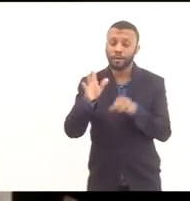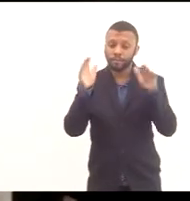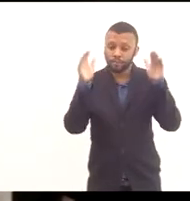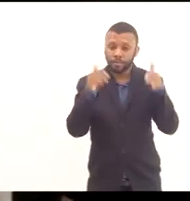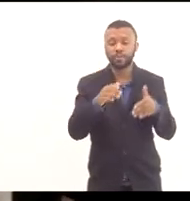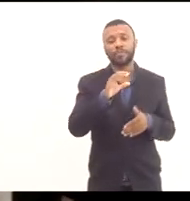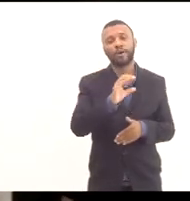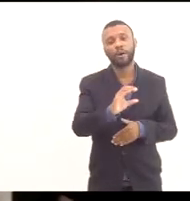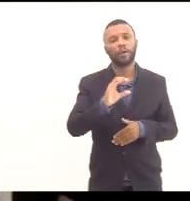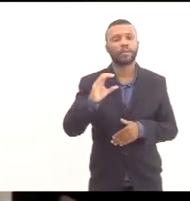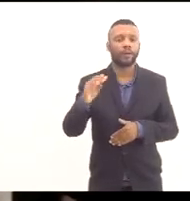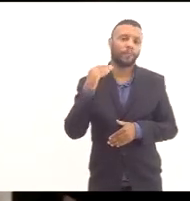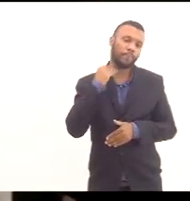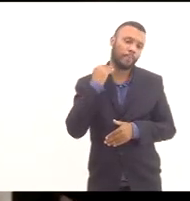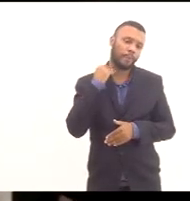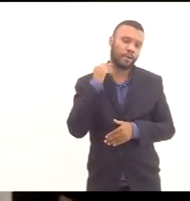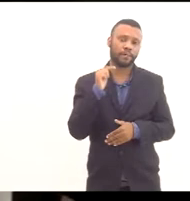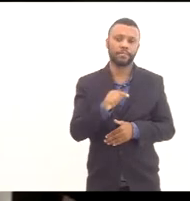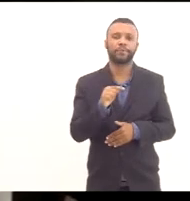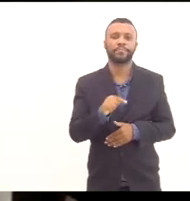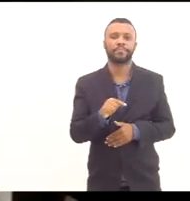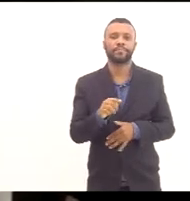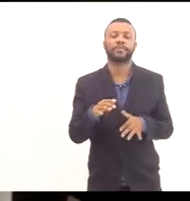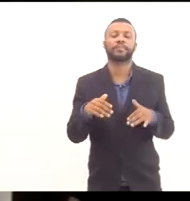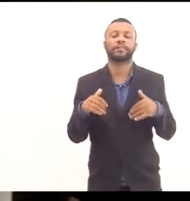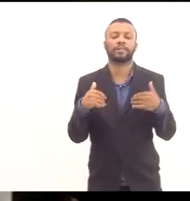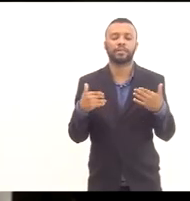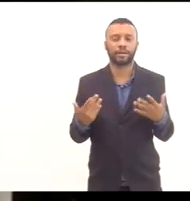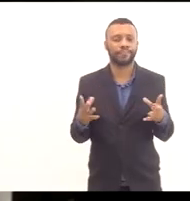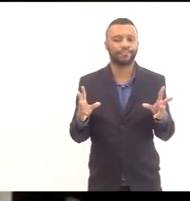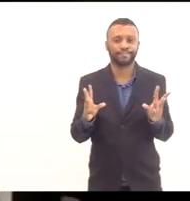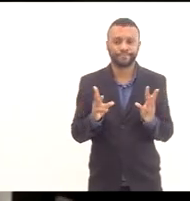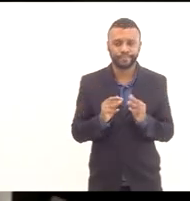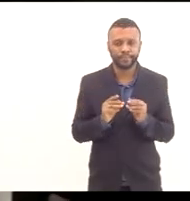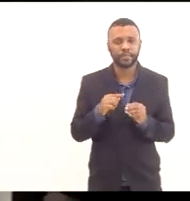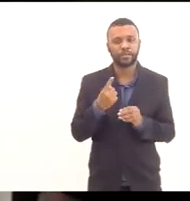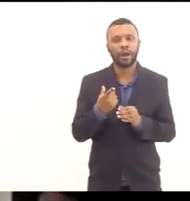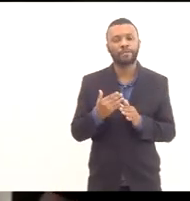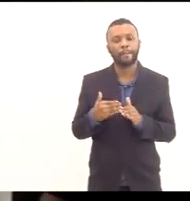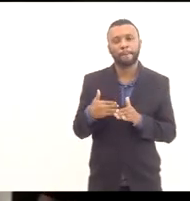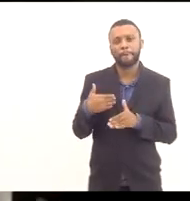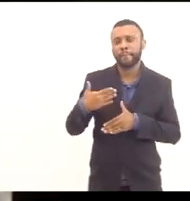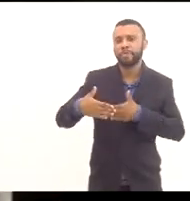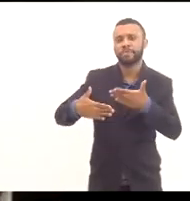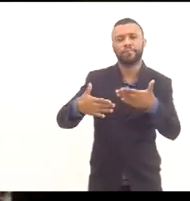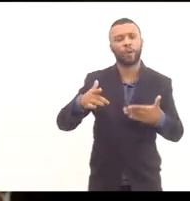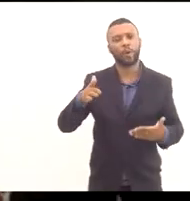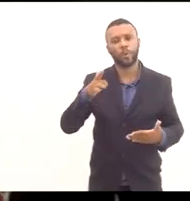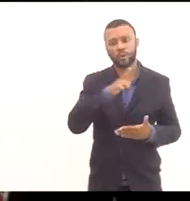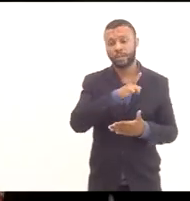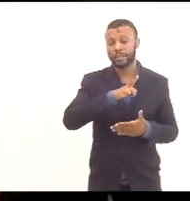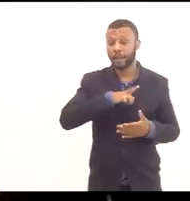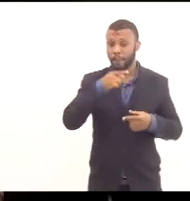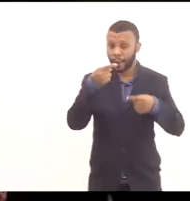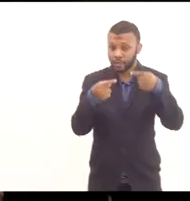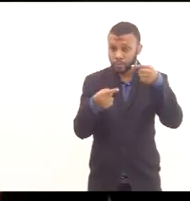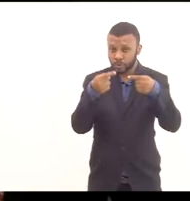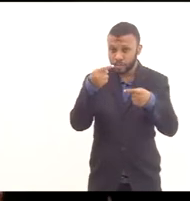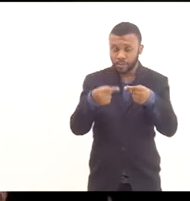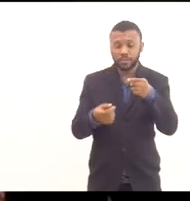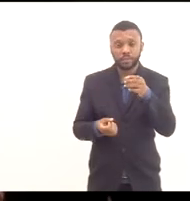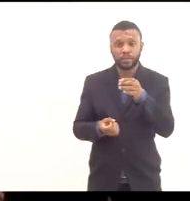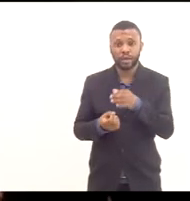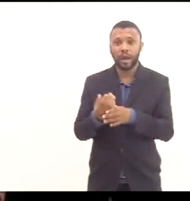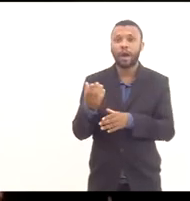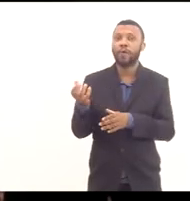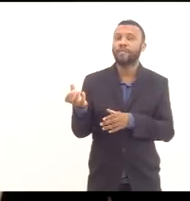uma conta corrente tá então e assim nós vamos manter existe uma discussão de criar um